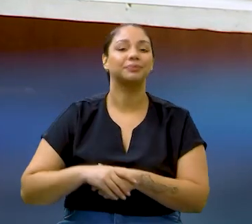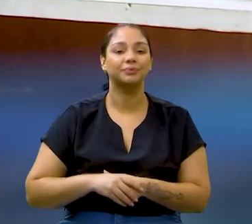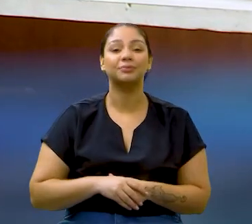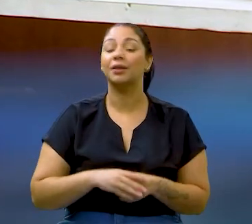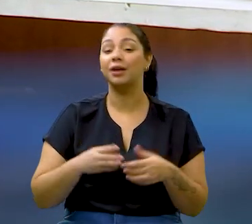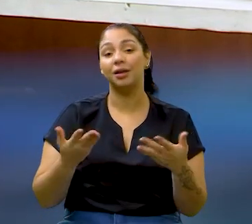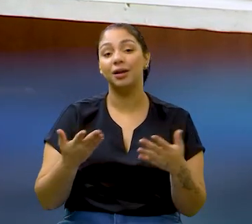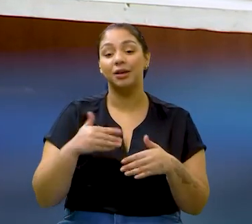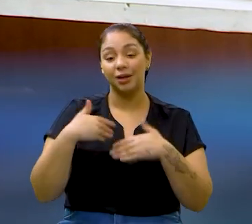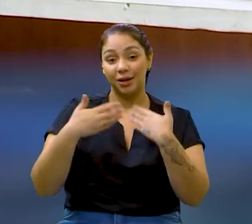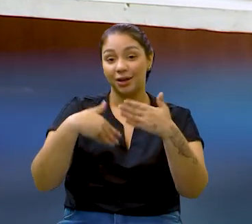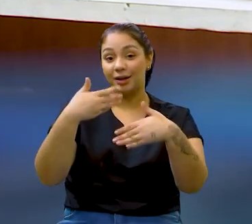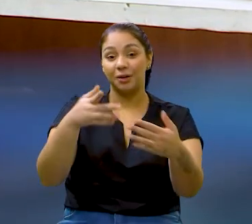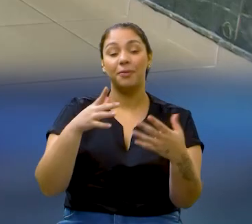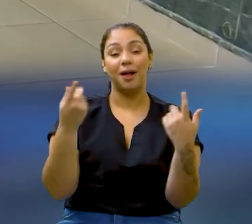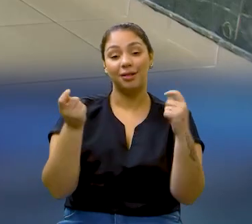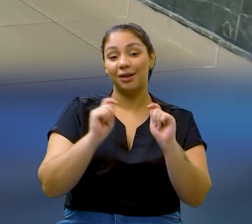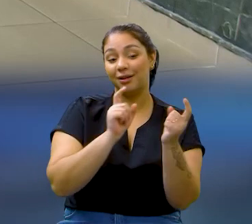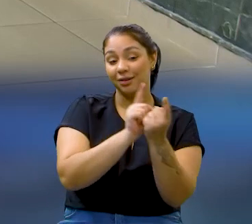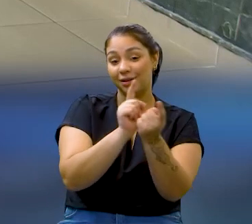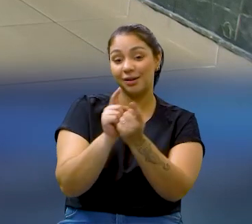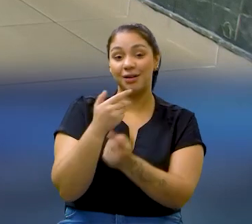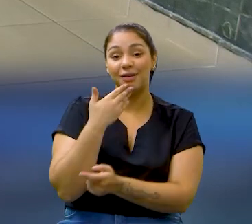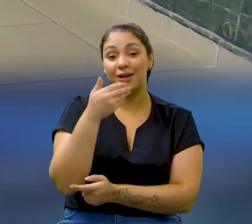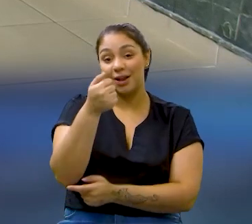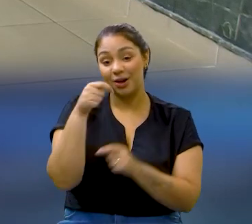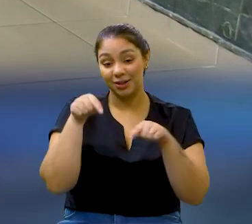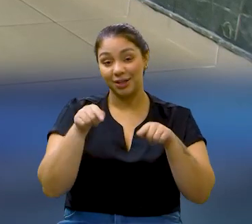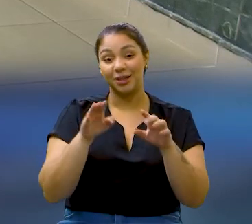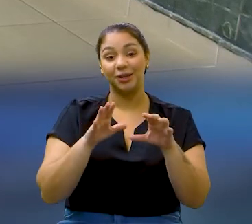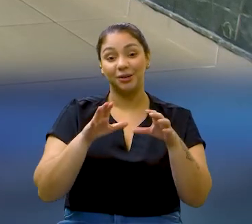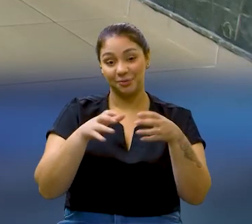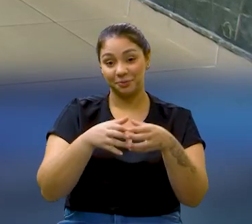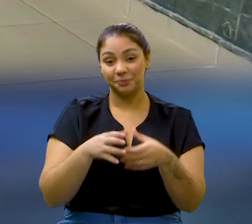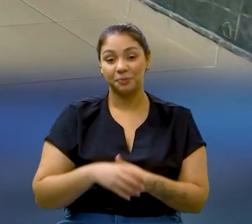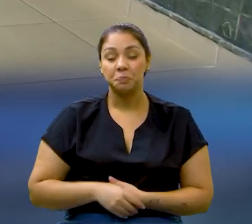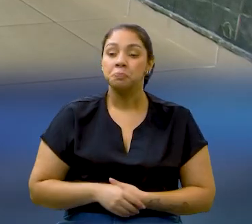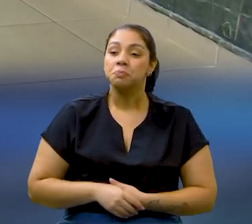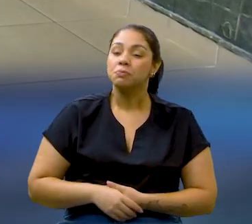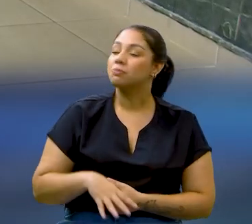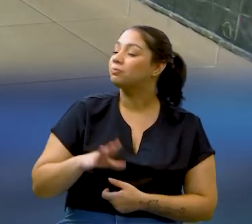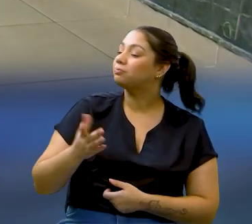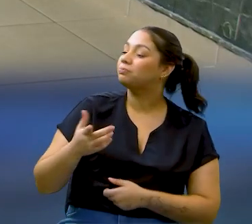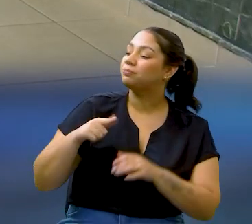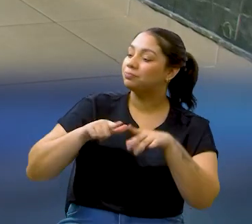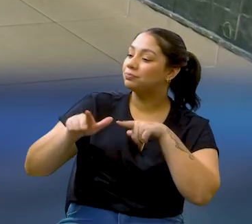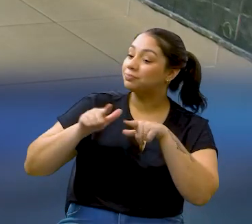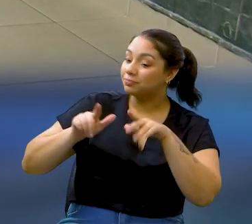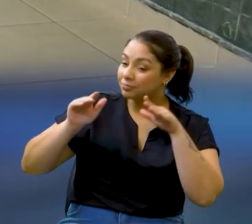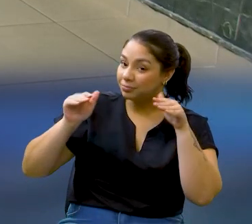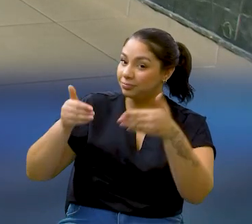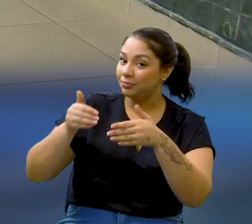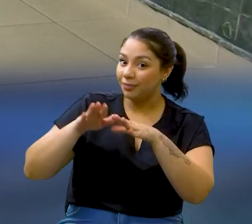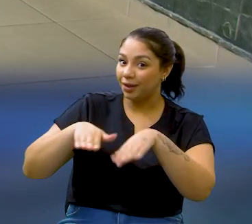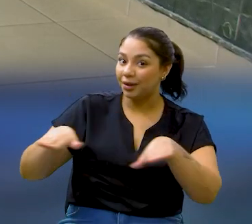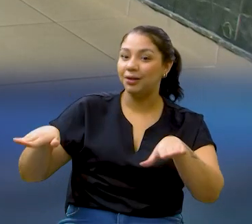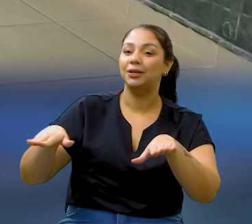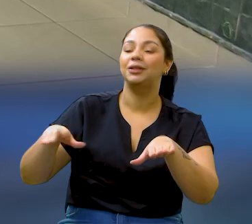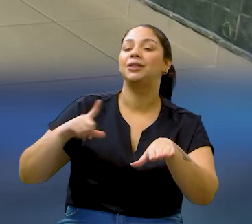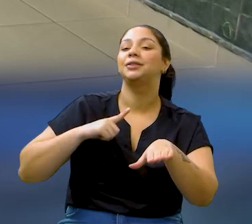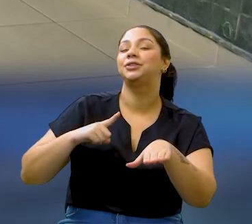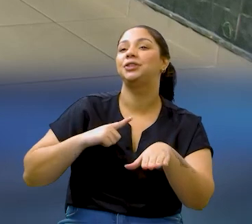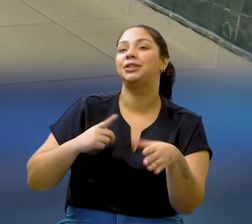atender melhor essa comunidade toda. E desde o começo vocês trabalharam nisso com as crianças,